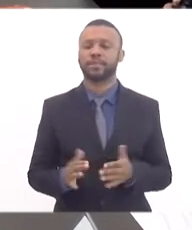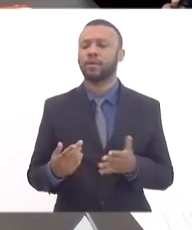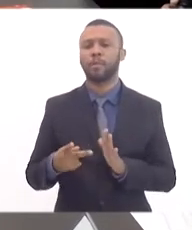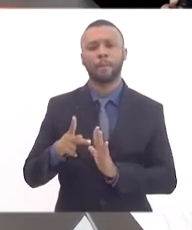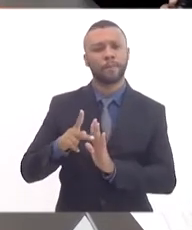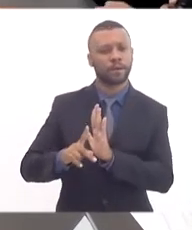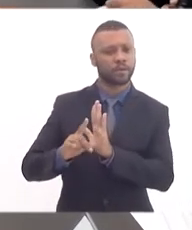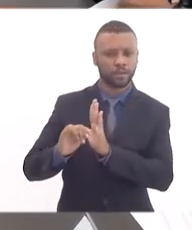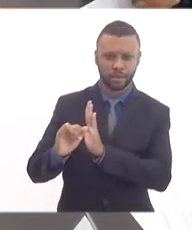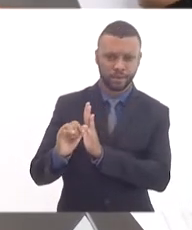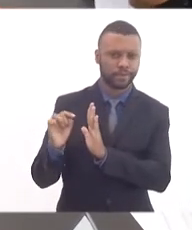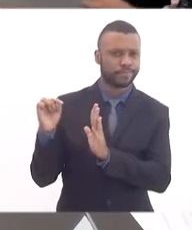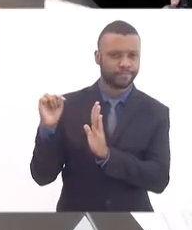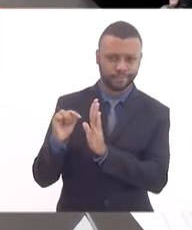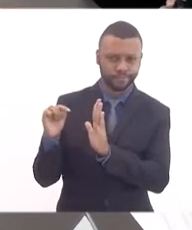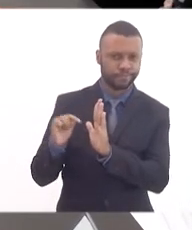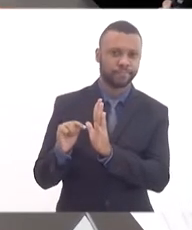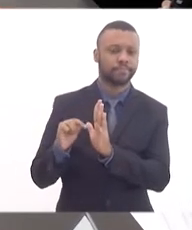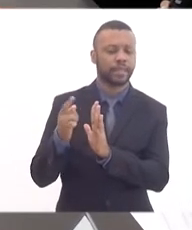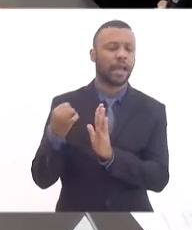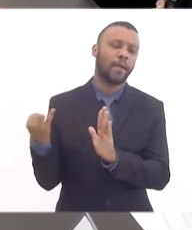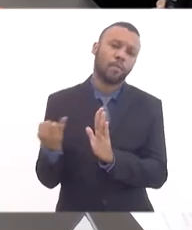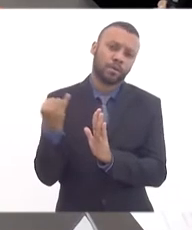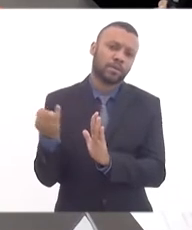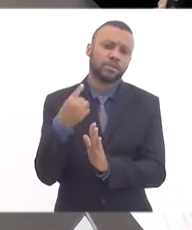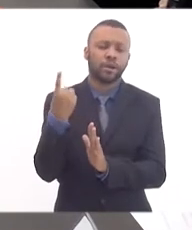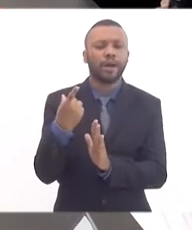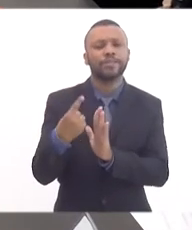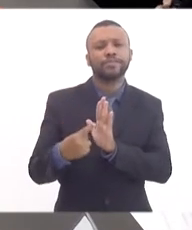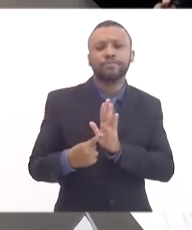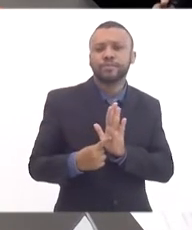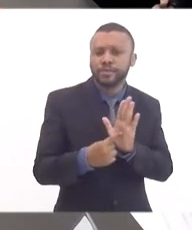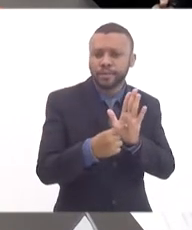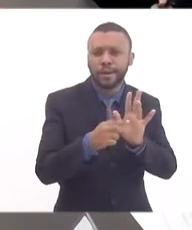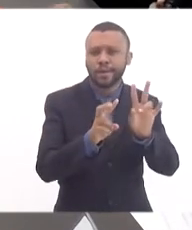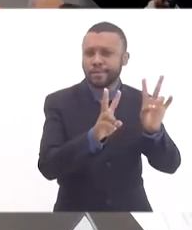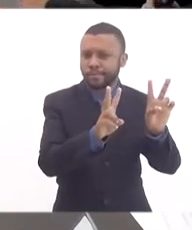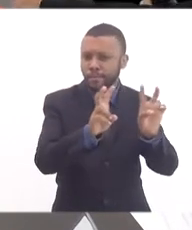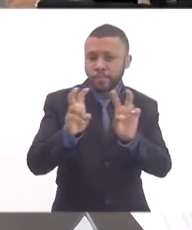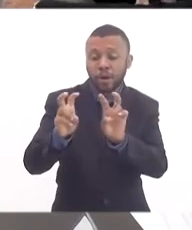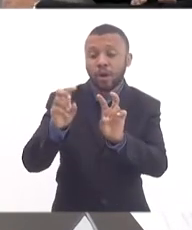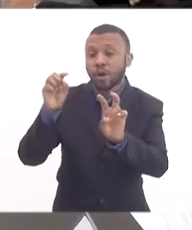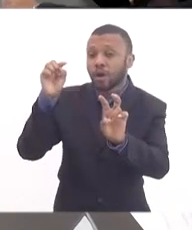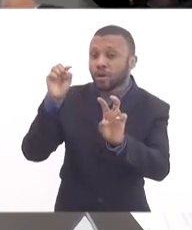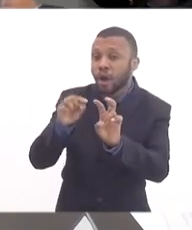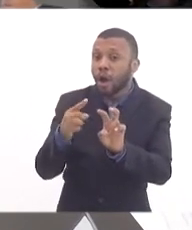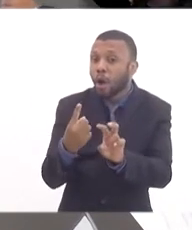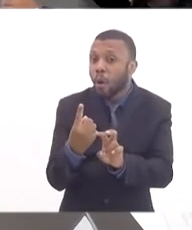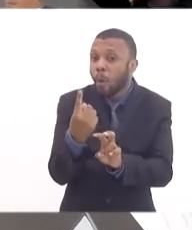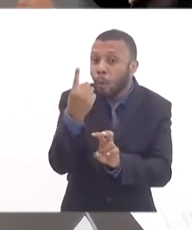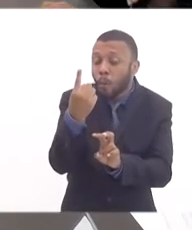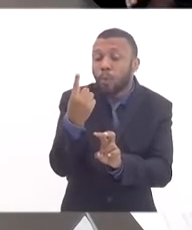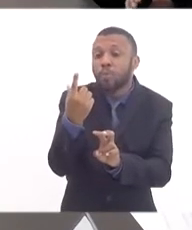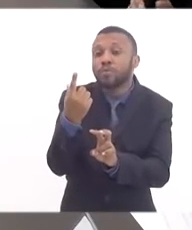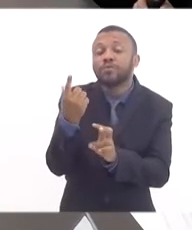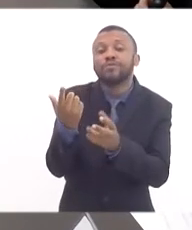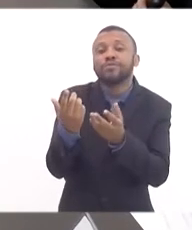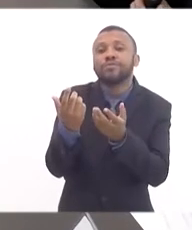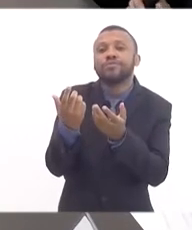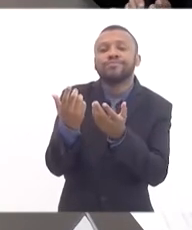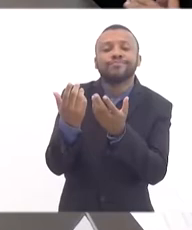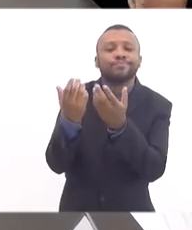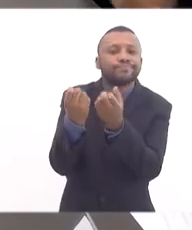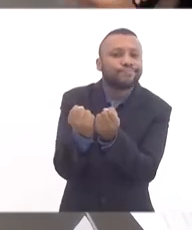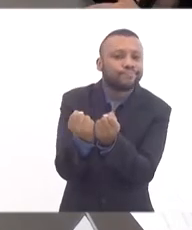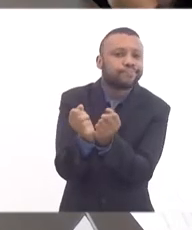de se eu acho que é importante a gente assina lá ele trata apenas de um de ferimento né